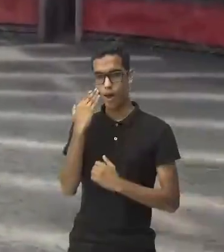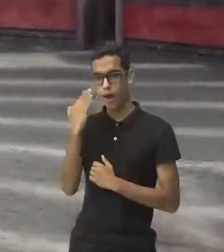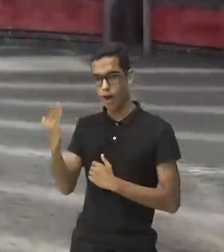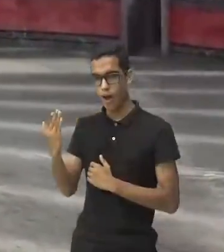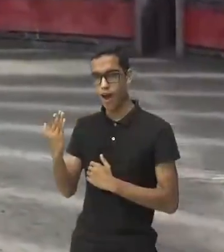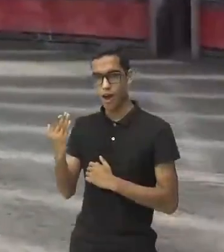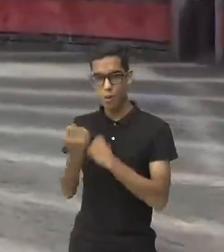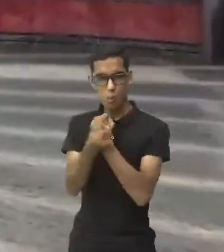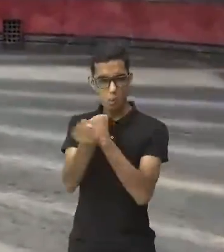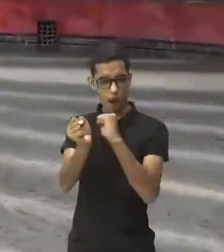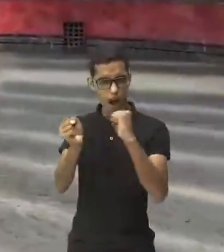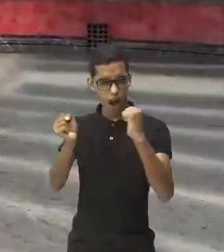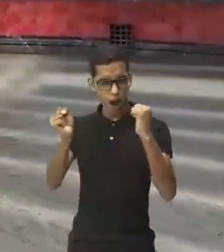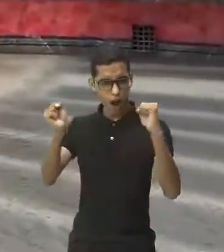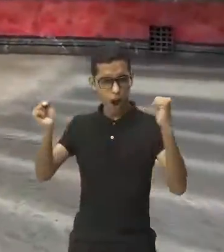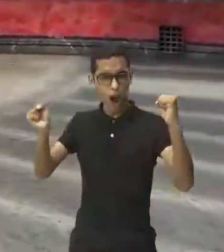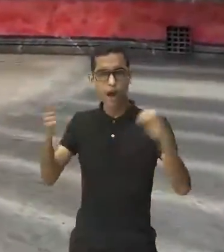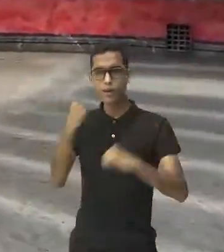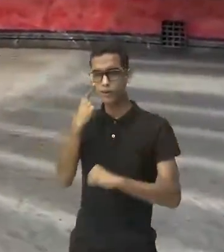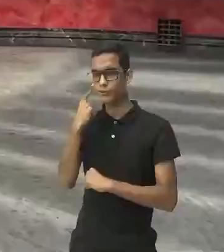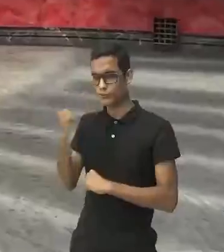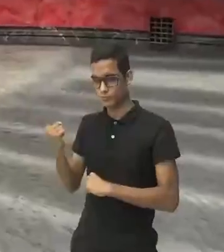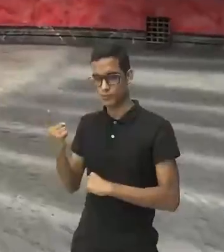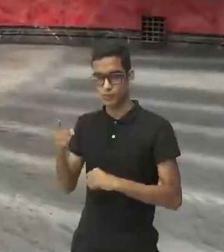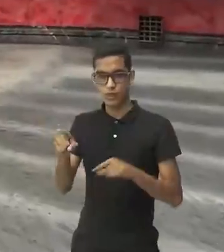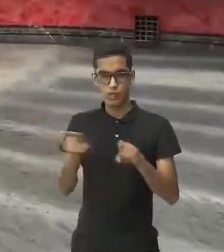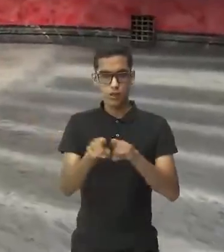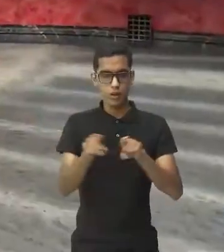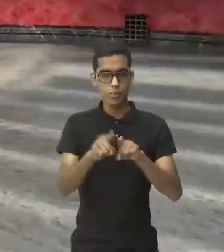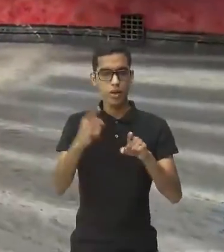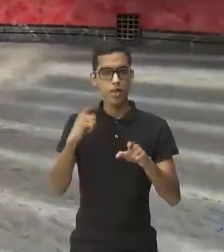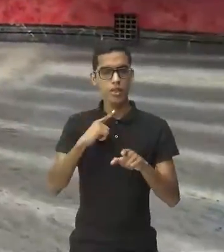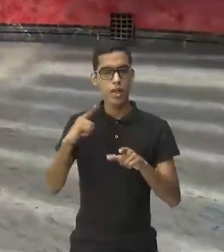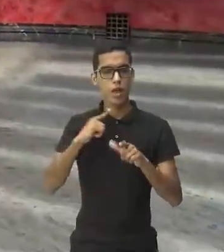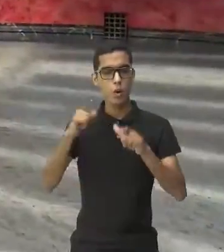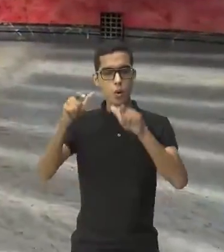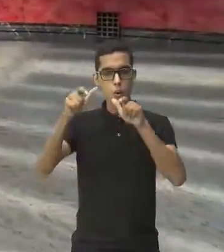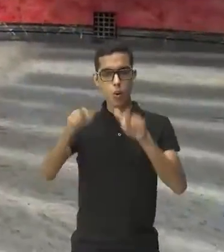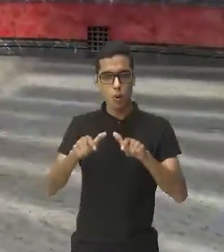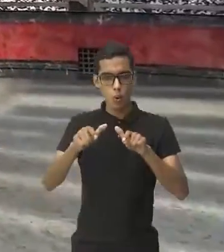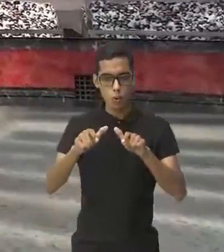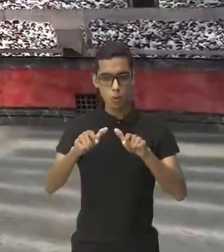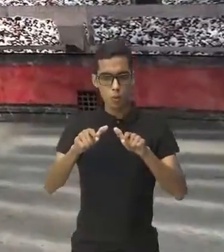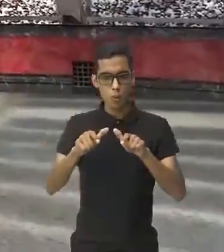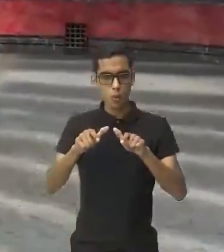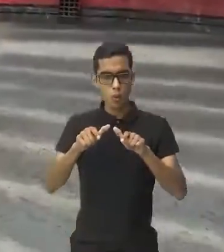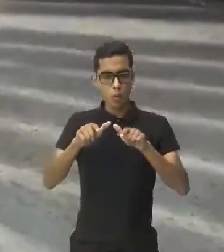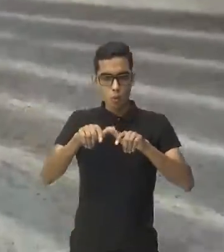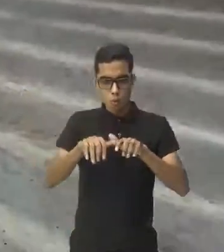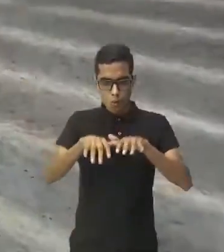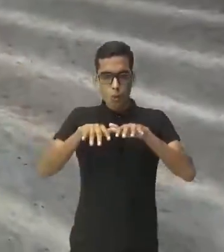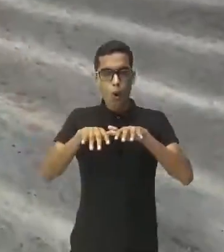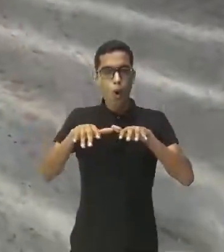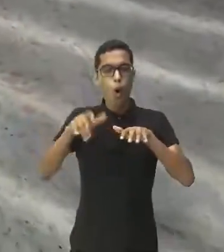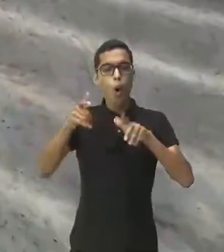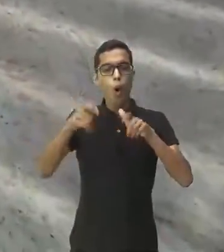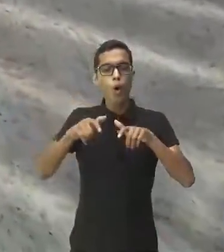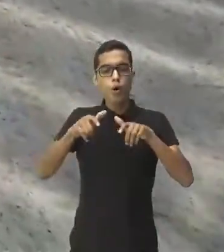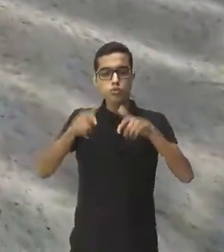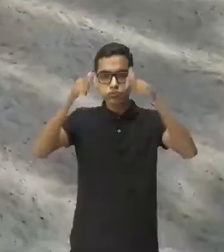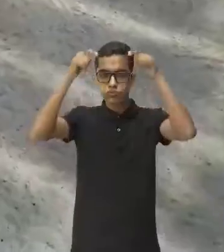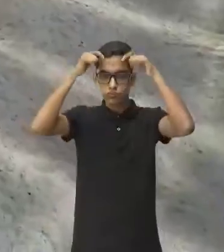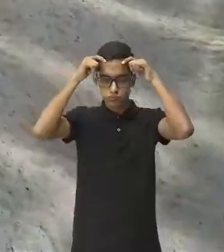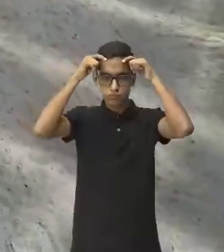Vocês podem ver aqui o camarote, onde fica o imperador, e a arena em si, onde os